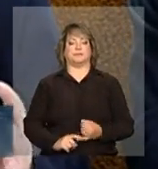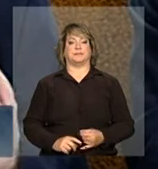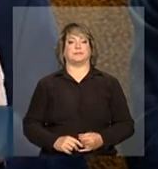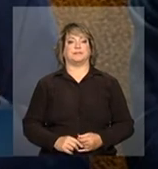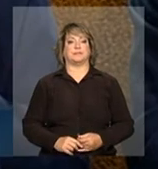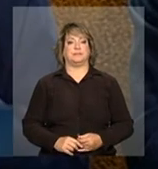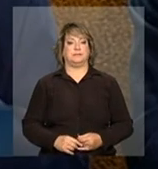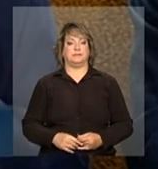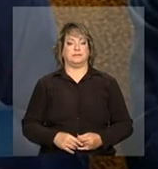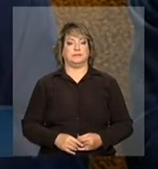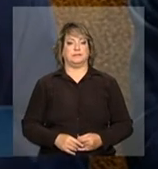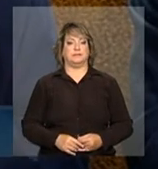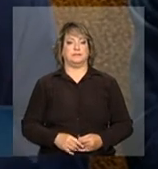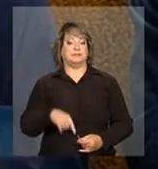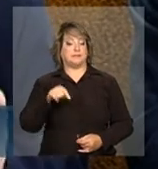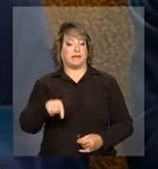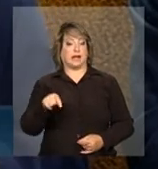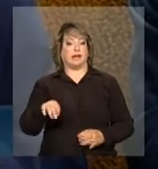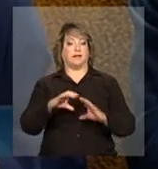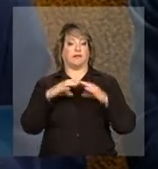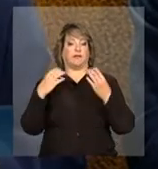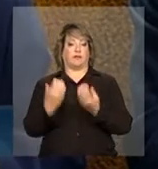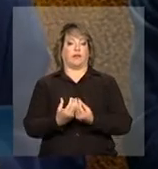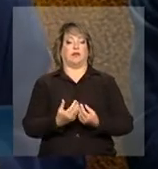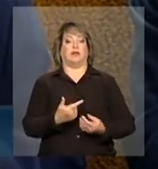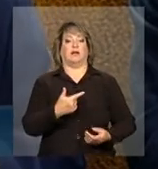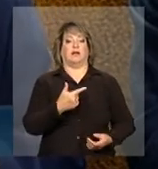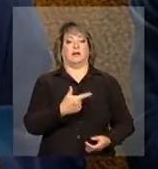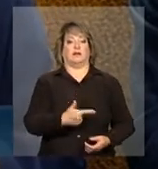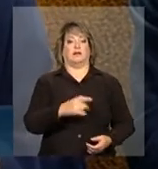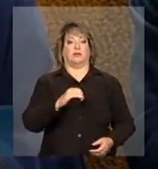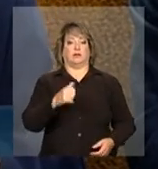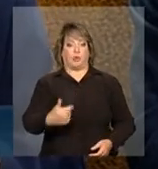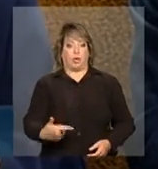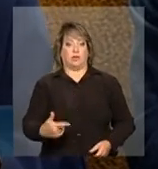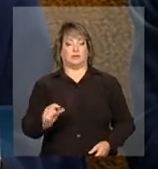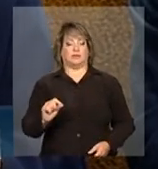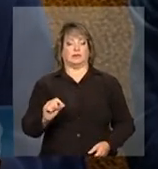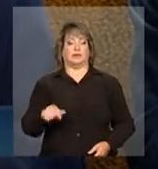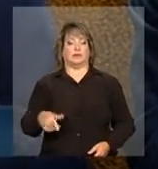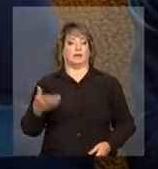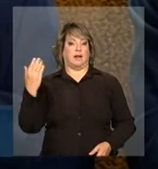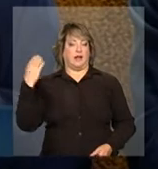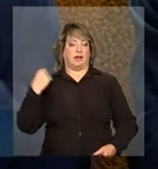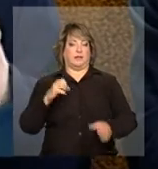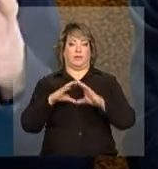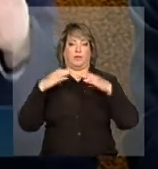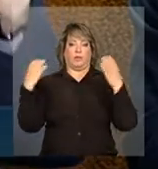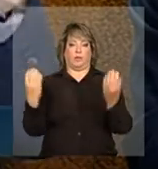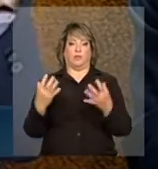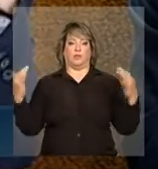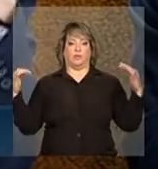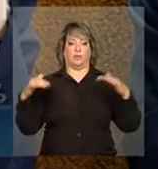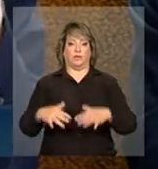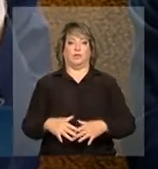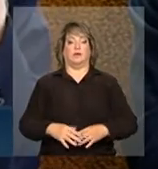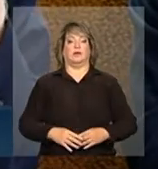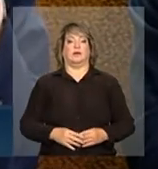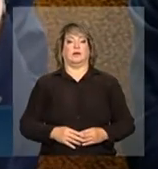e aí, nesse fórum de 2012, a gente